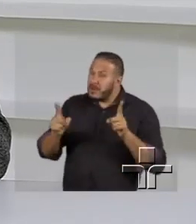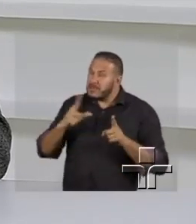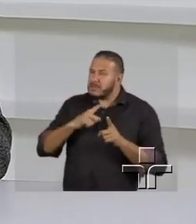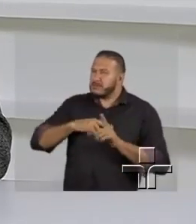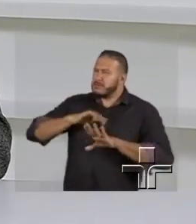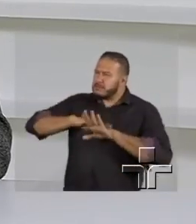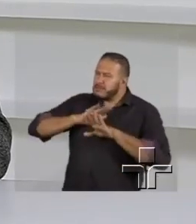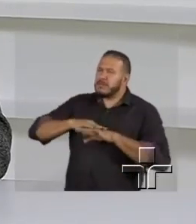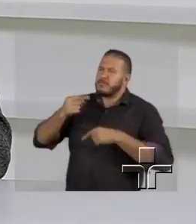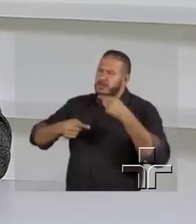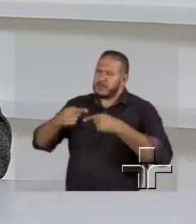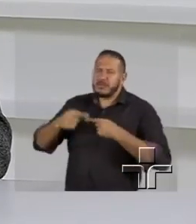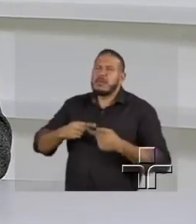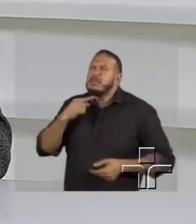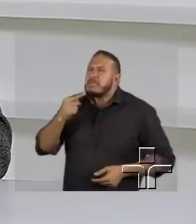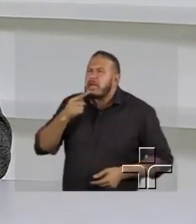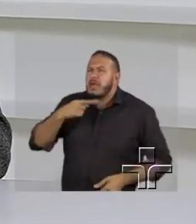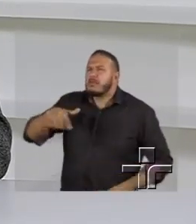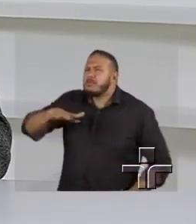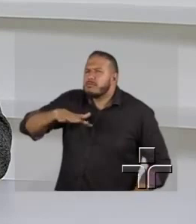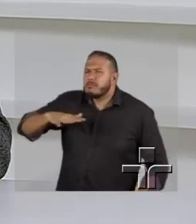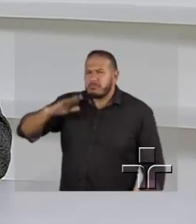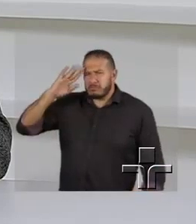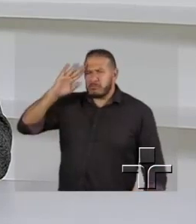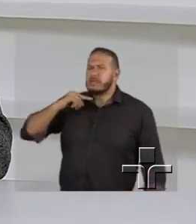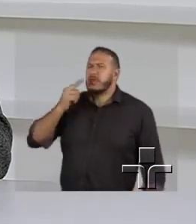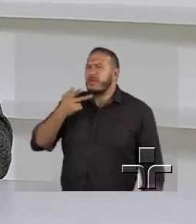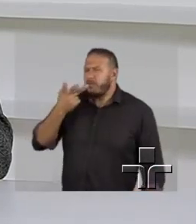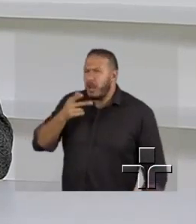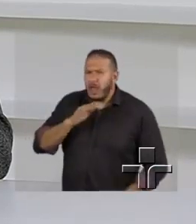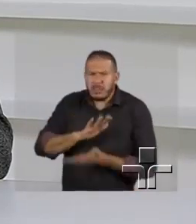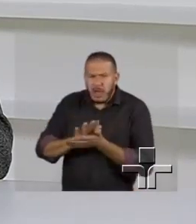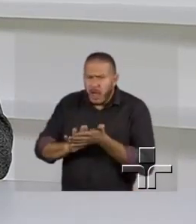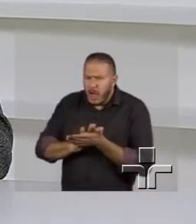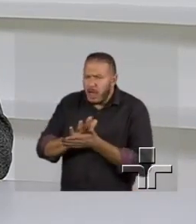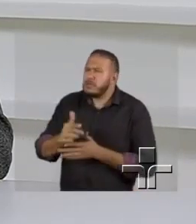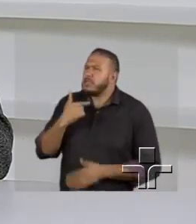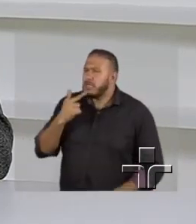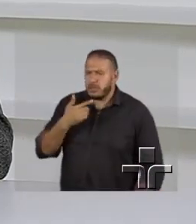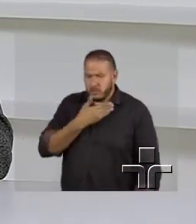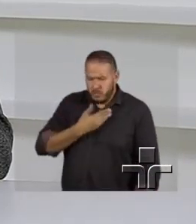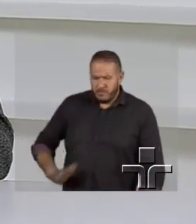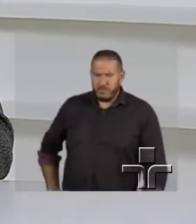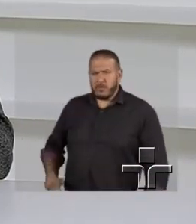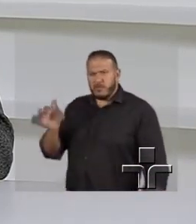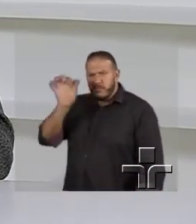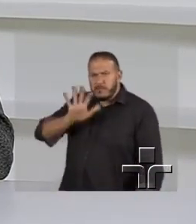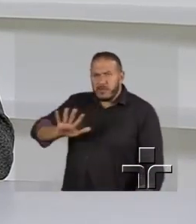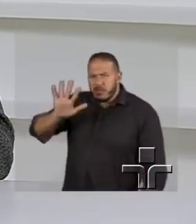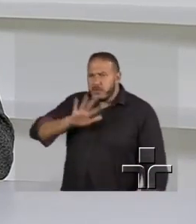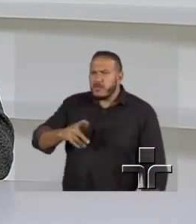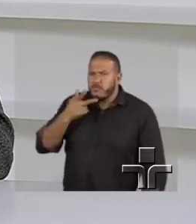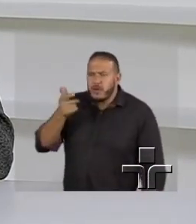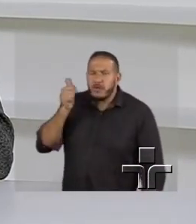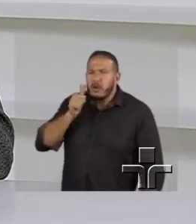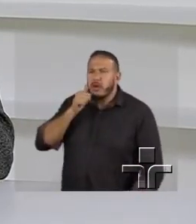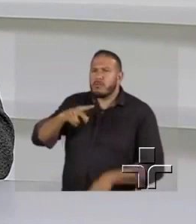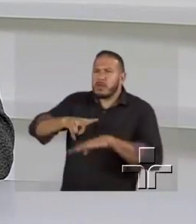mais afetados, mesmo nos nossos combates lá, os mais afetados morrem em guerra, pessoas